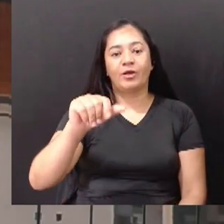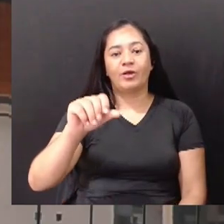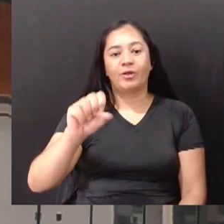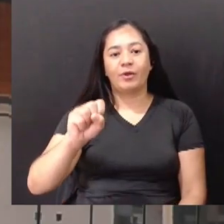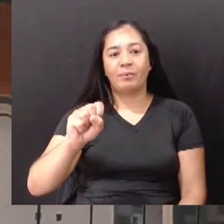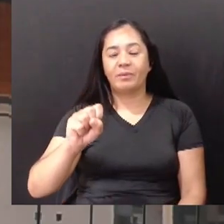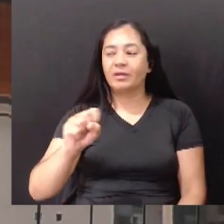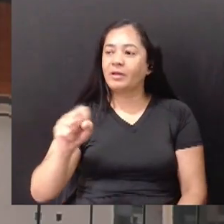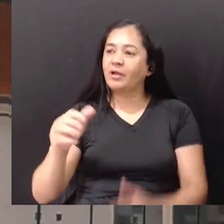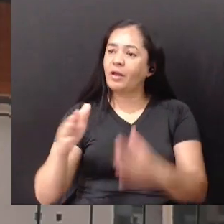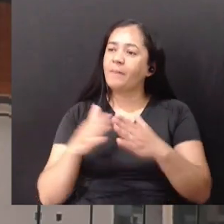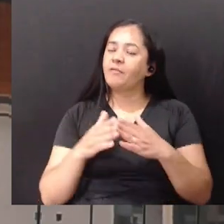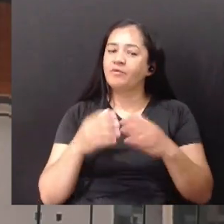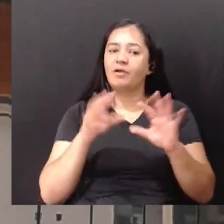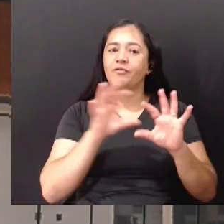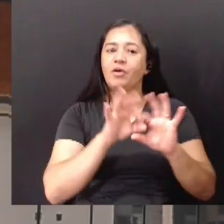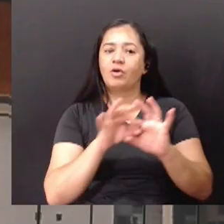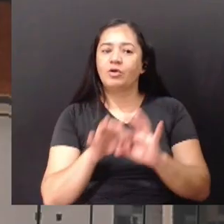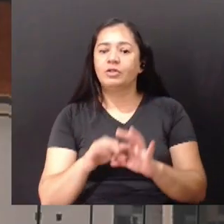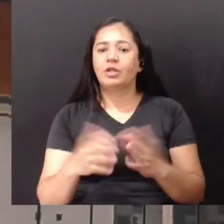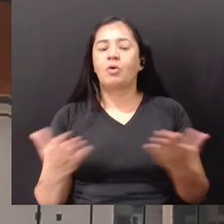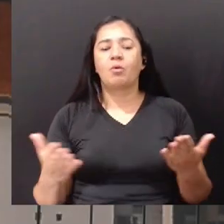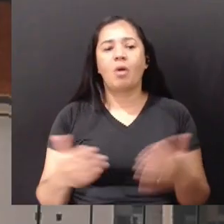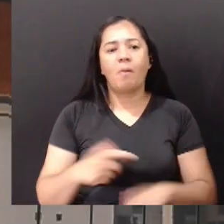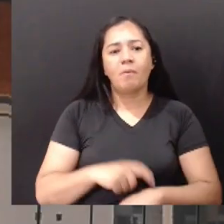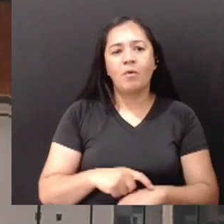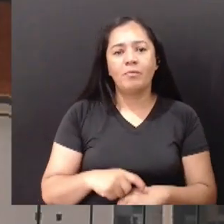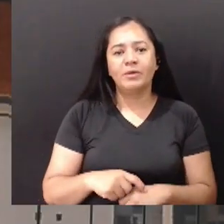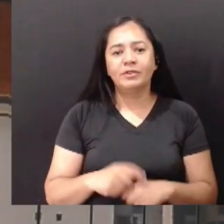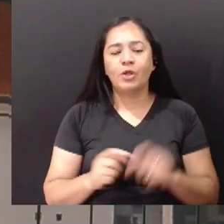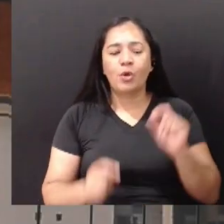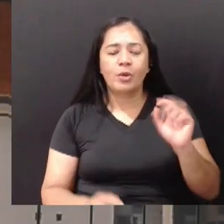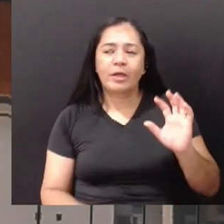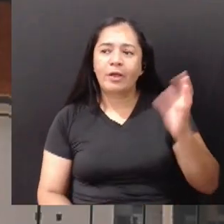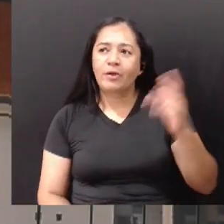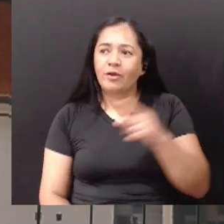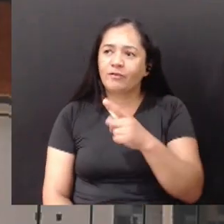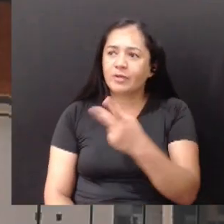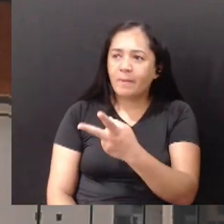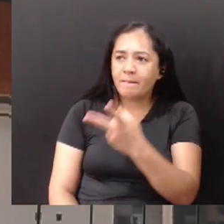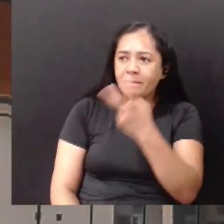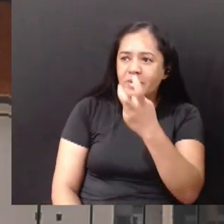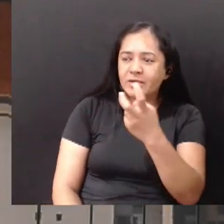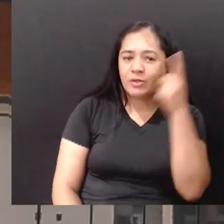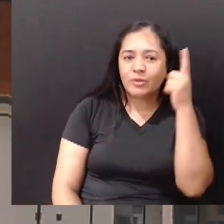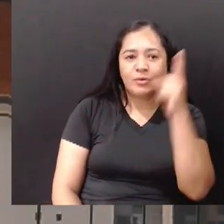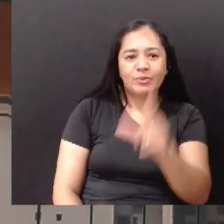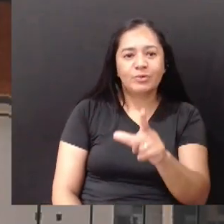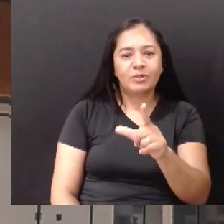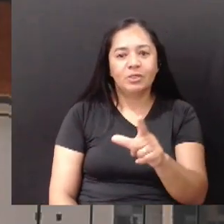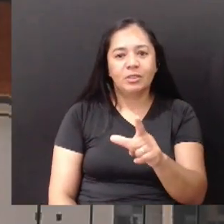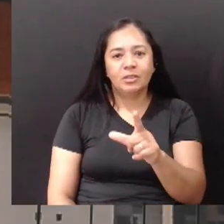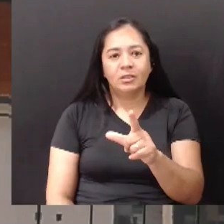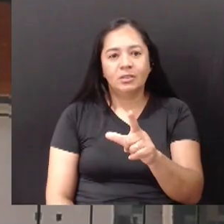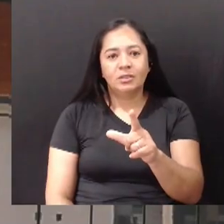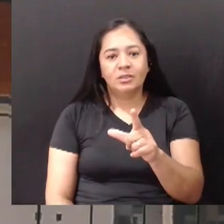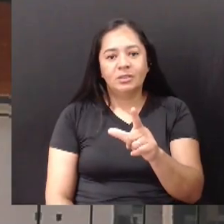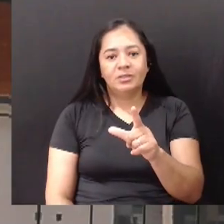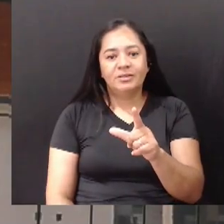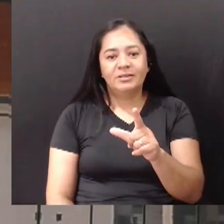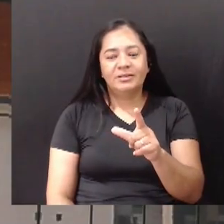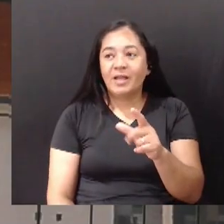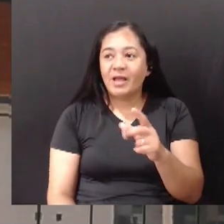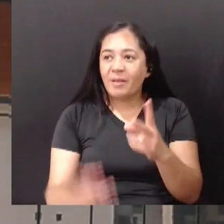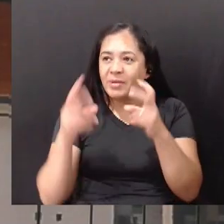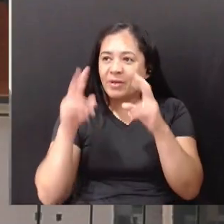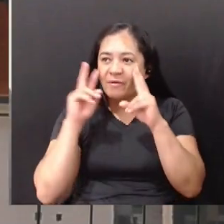que você contextualizasse em que momento, em que situação, o que estava acontecendo que vocês conseguiram aí